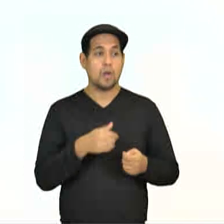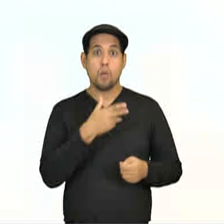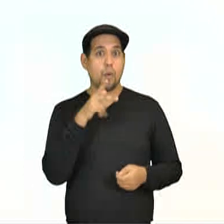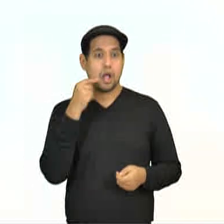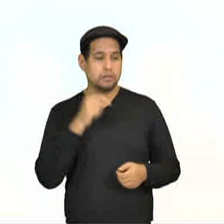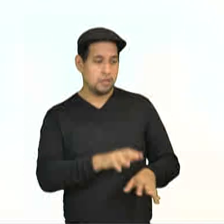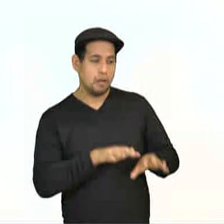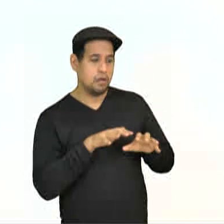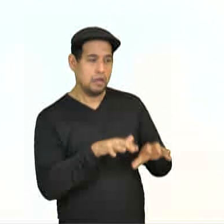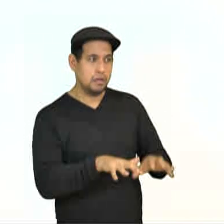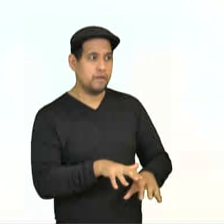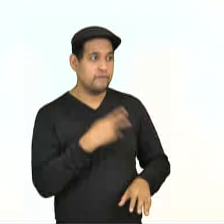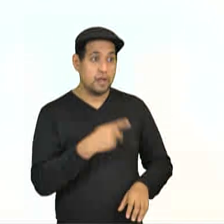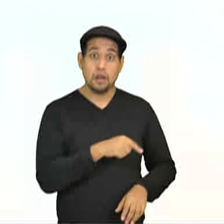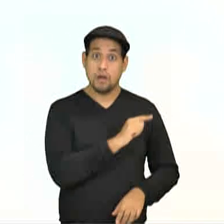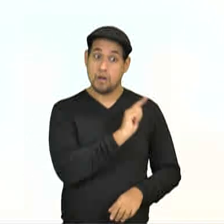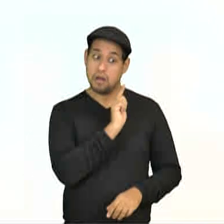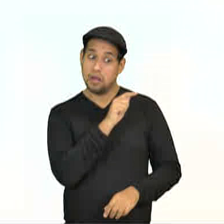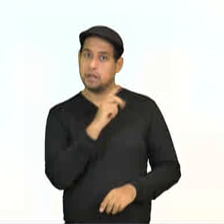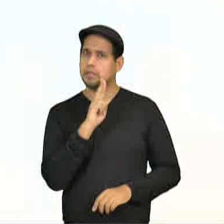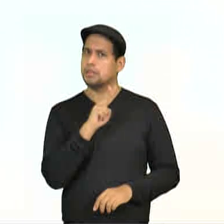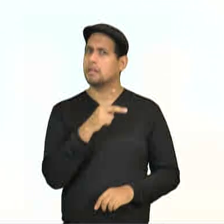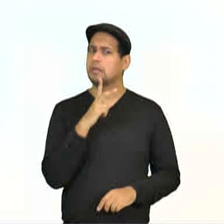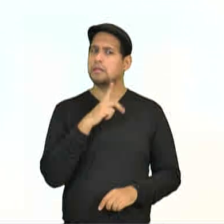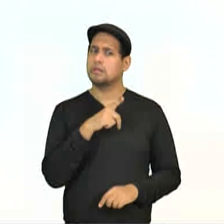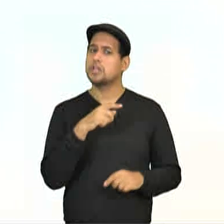amo e diz-lhe para se